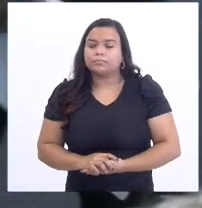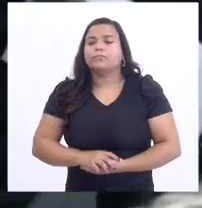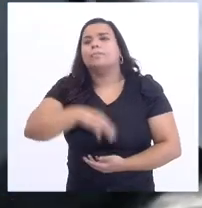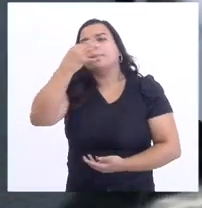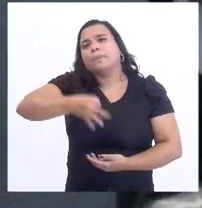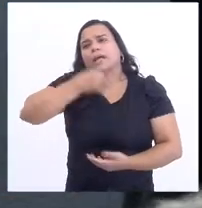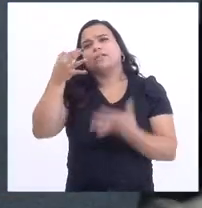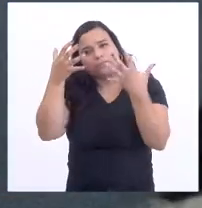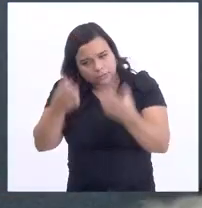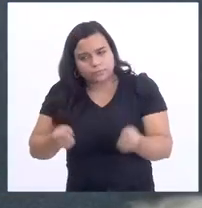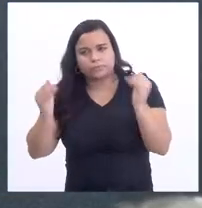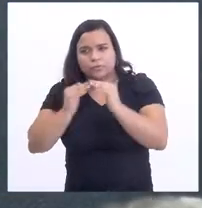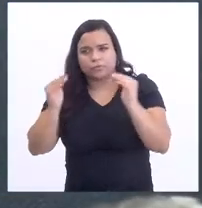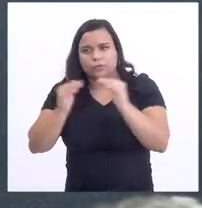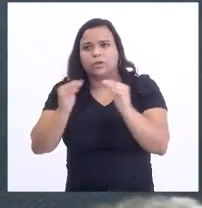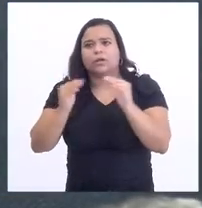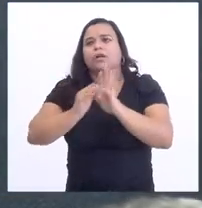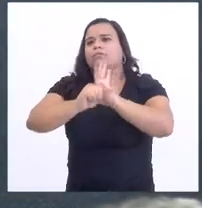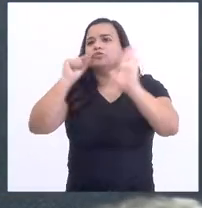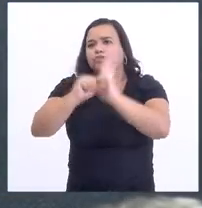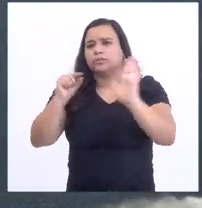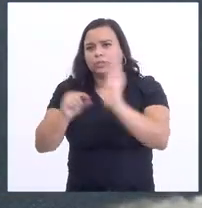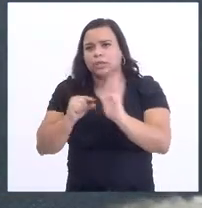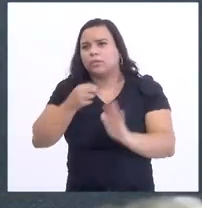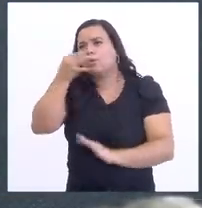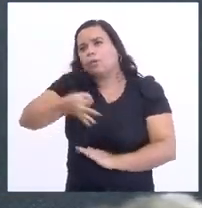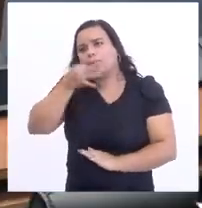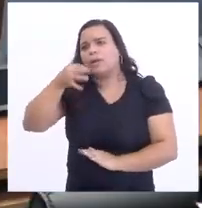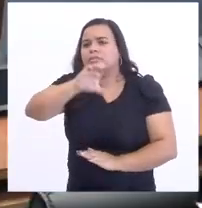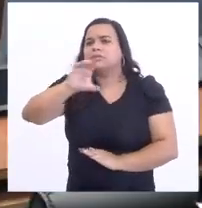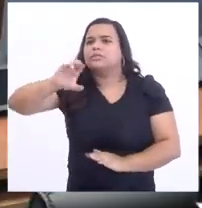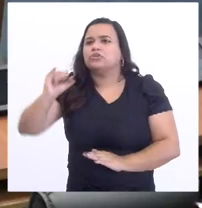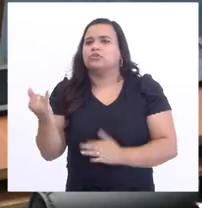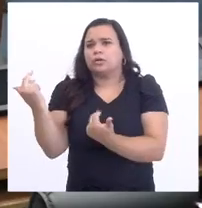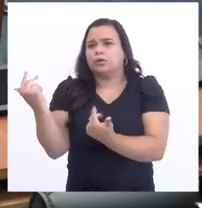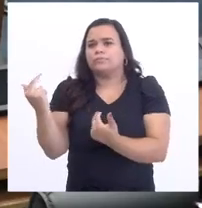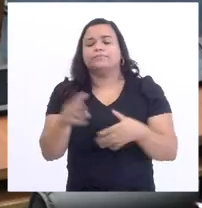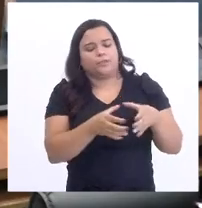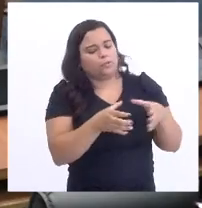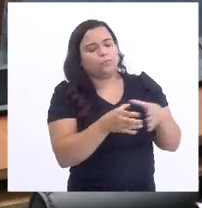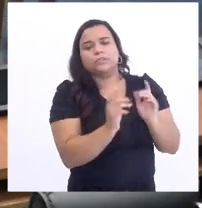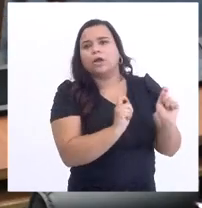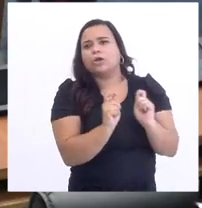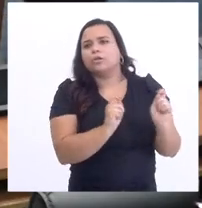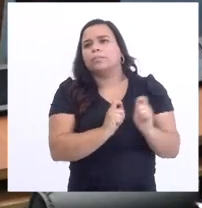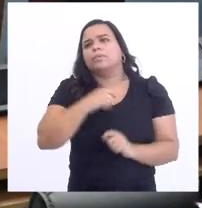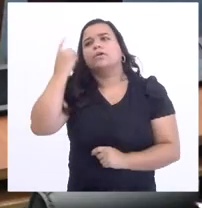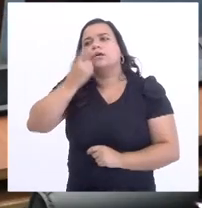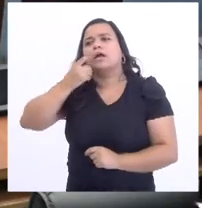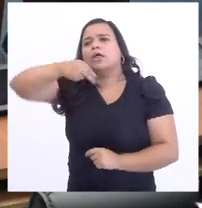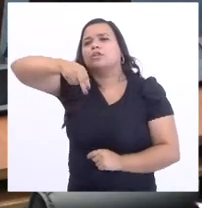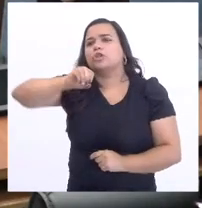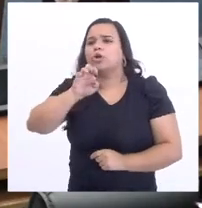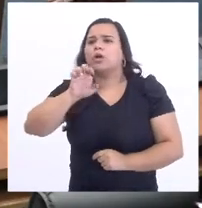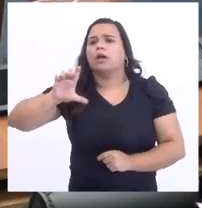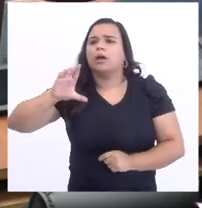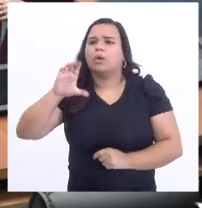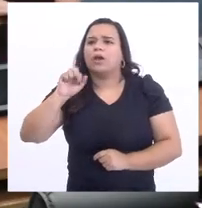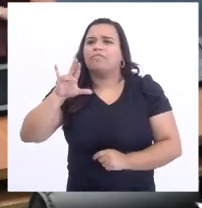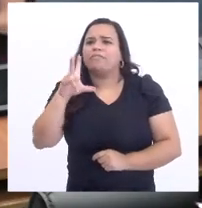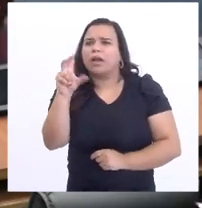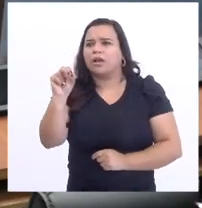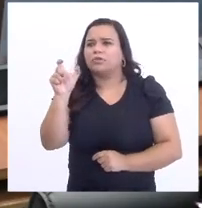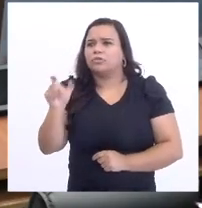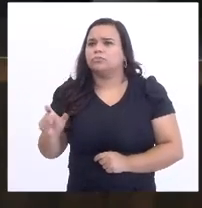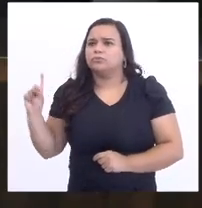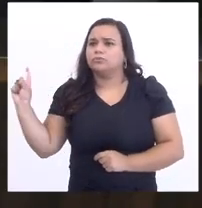Parecer favorável nos termos do parecer da CCJ. Pela Comissão de Economia, deputado Noel de Carvalho. Deputado Noel